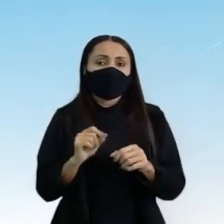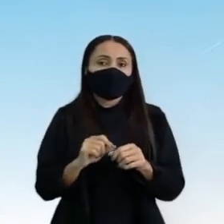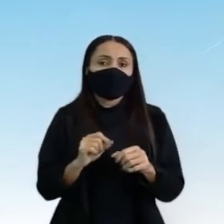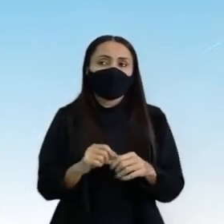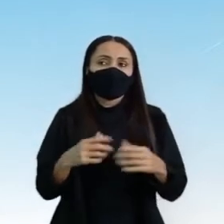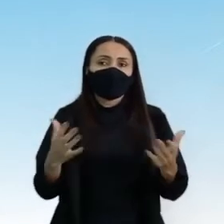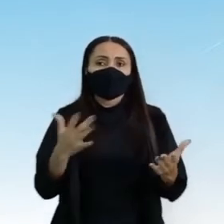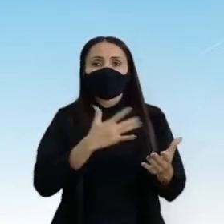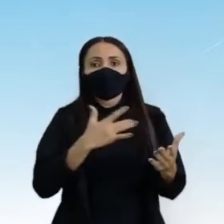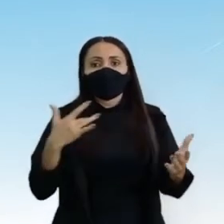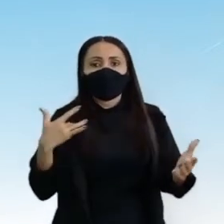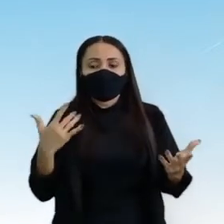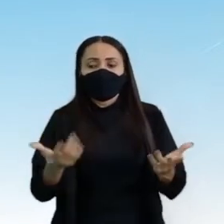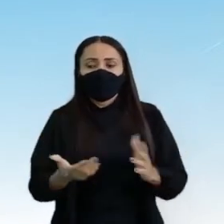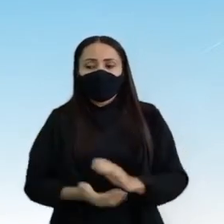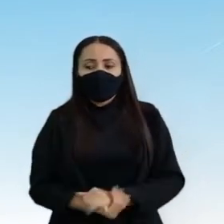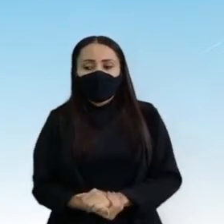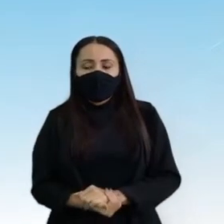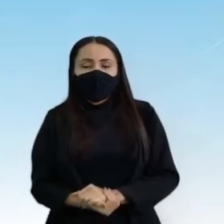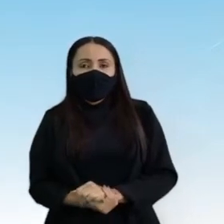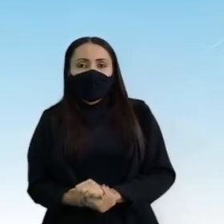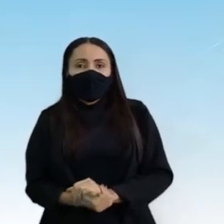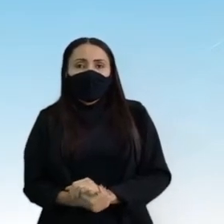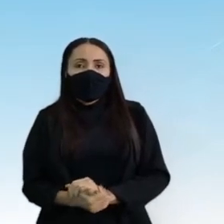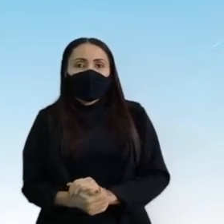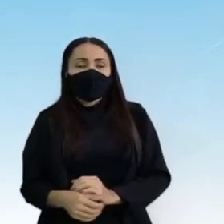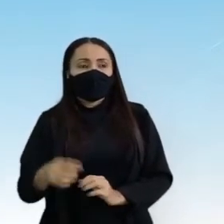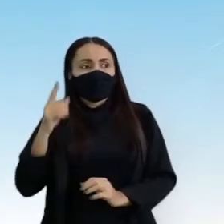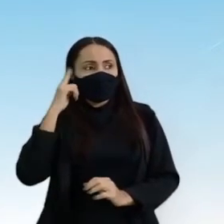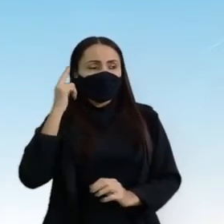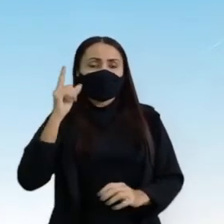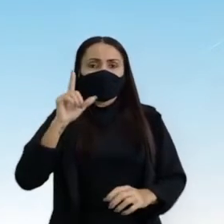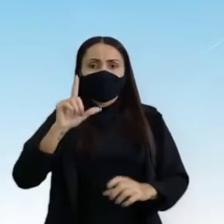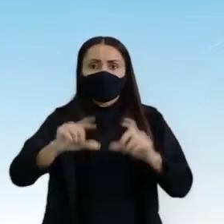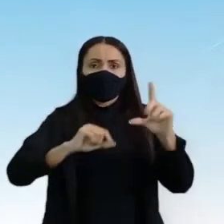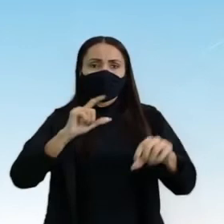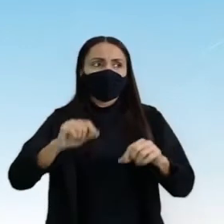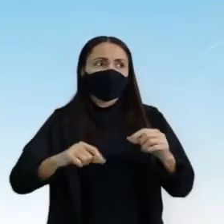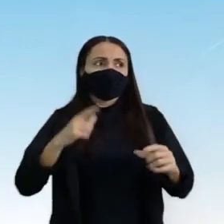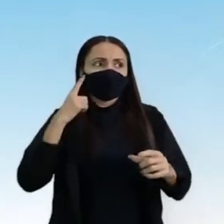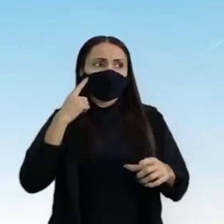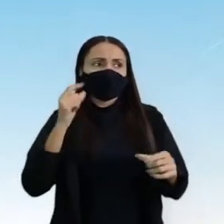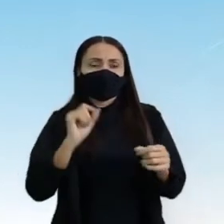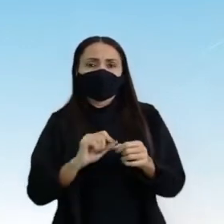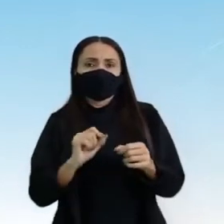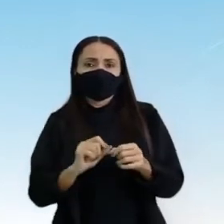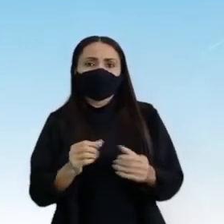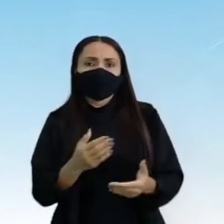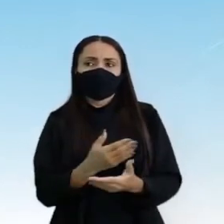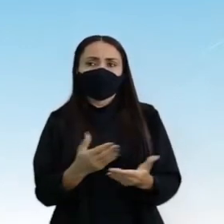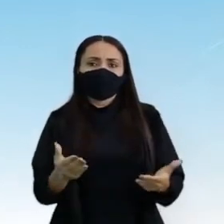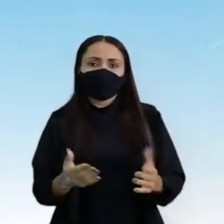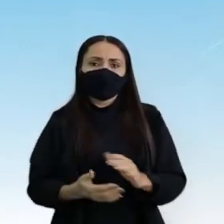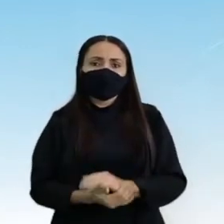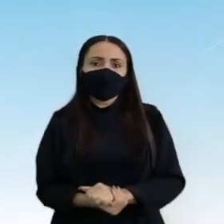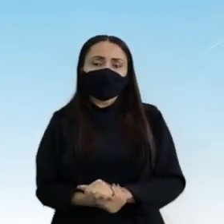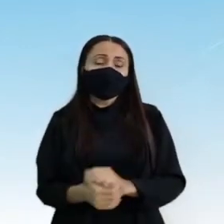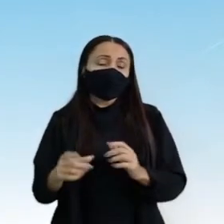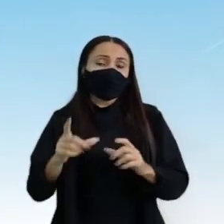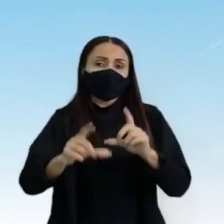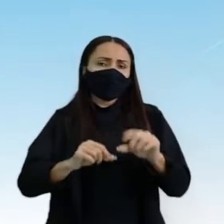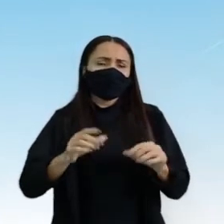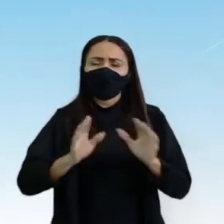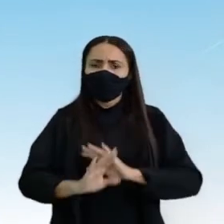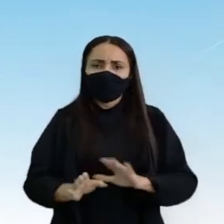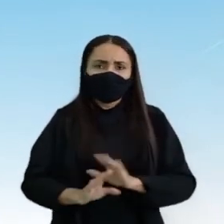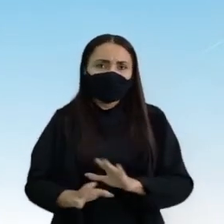de saúde. Às vezes a gente pensa que é uma questão de opcional. Eu vou fazer atividade porque é uma opção.